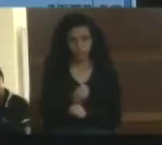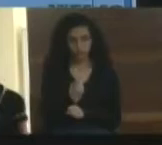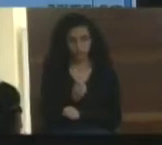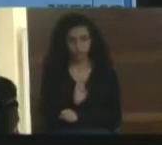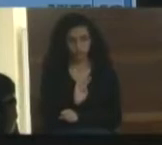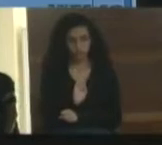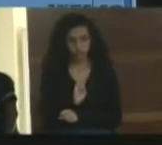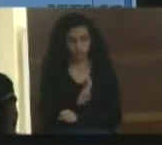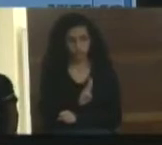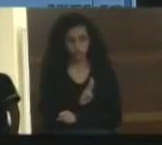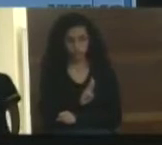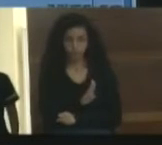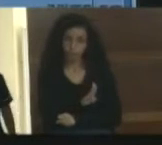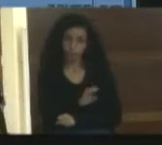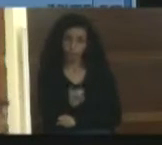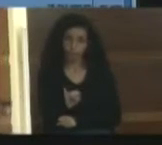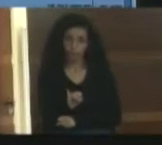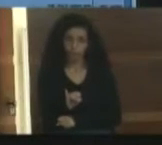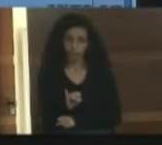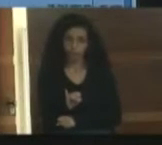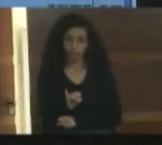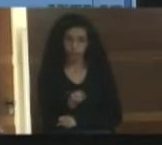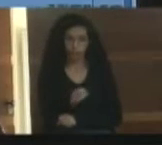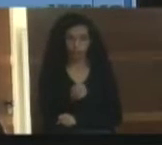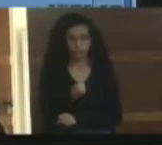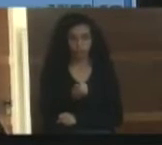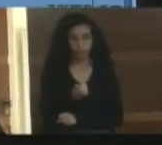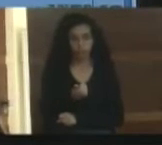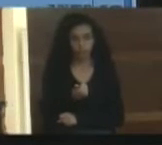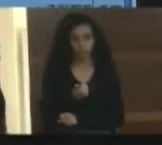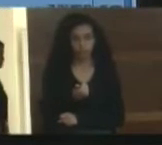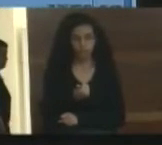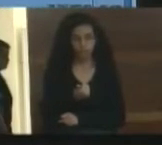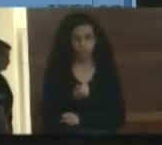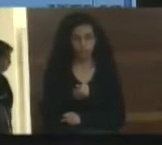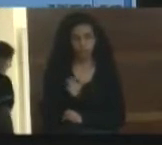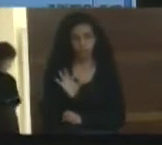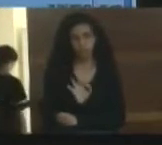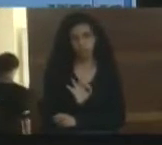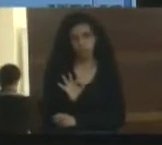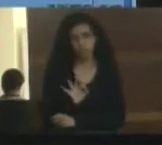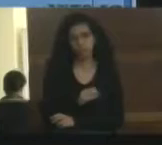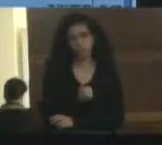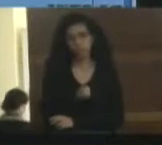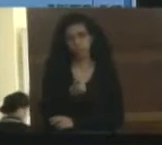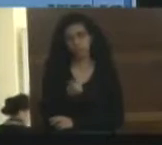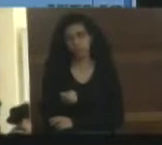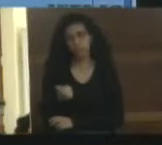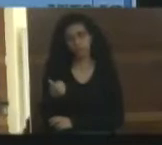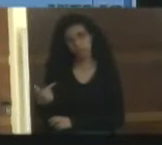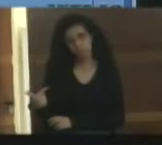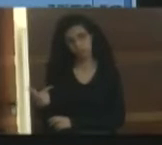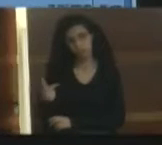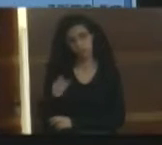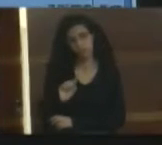milhão 295 milhões 190.000 um percentual aí de